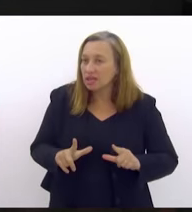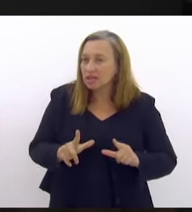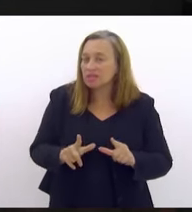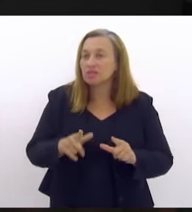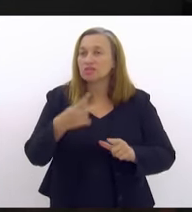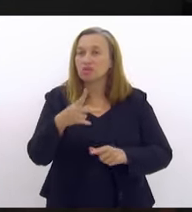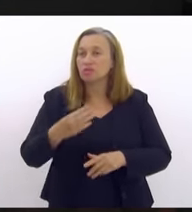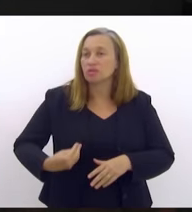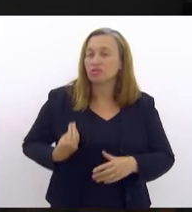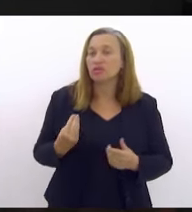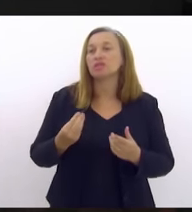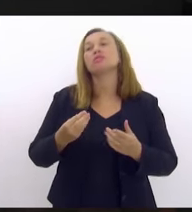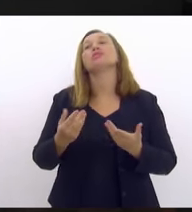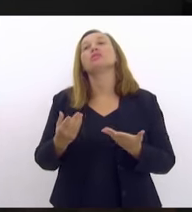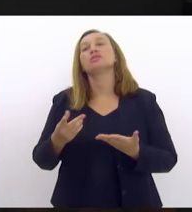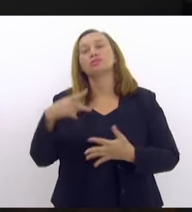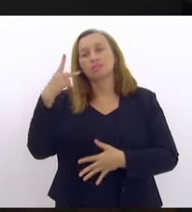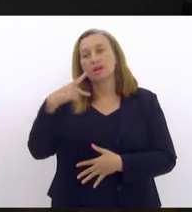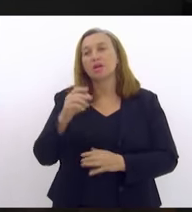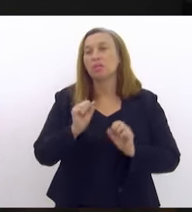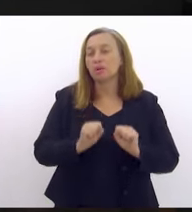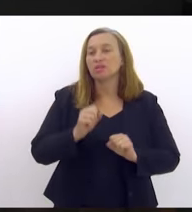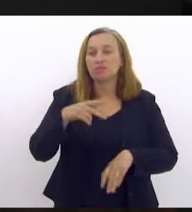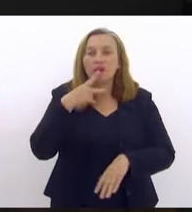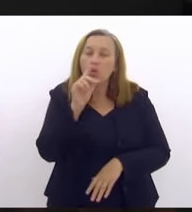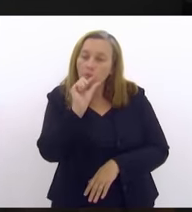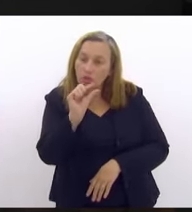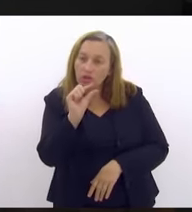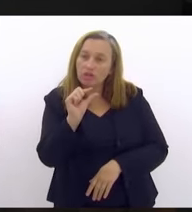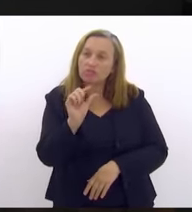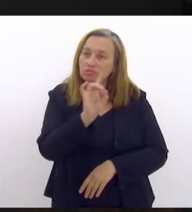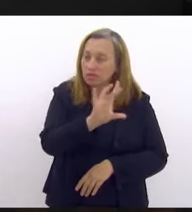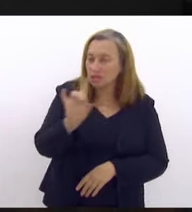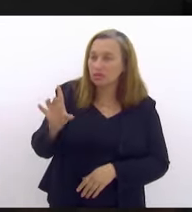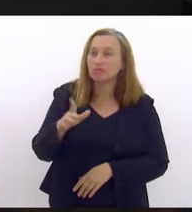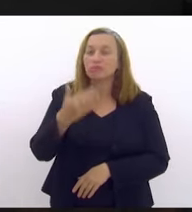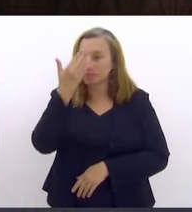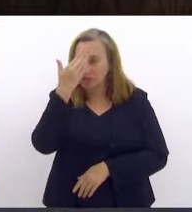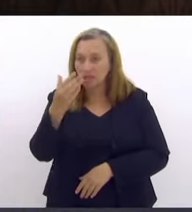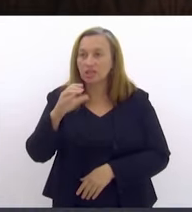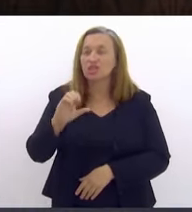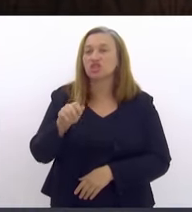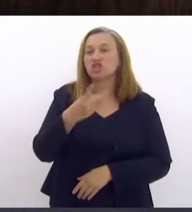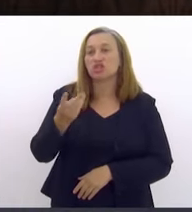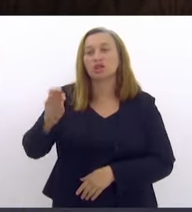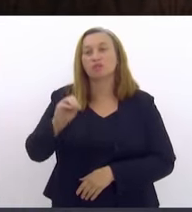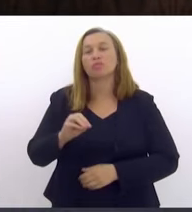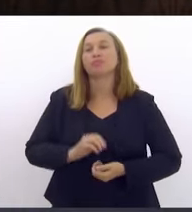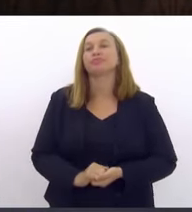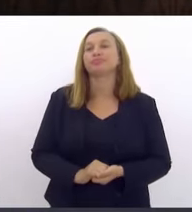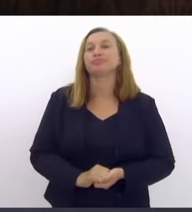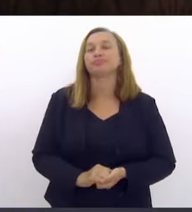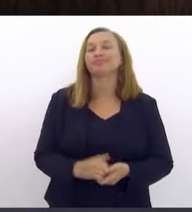a sua presença nesse parlamento, podendo falar um pouquinho deles. Muito obrigado, Chicão.